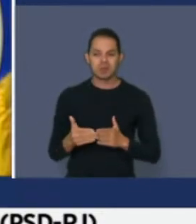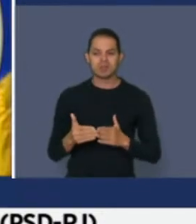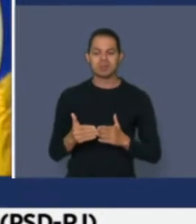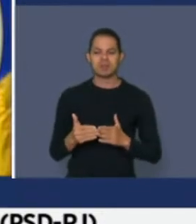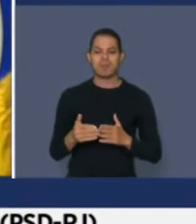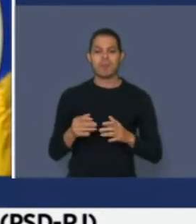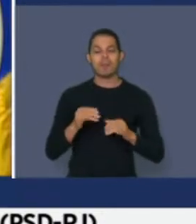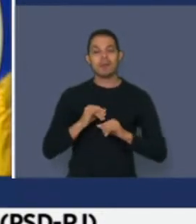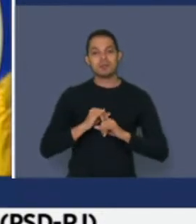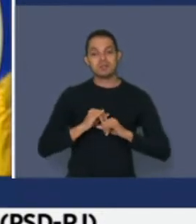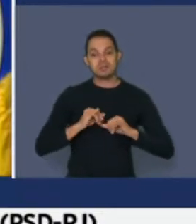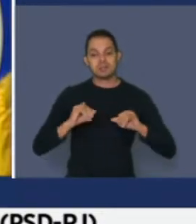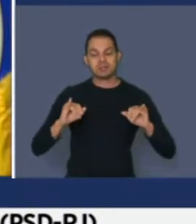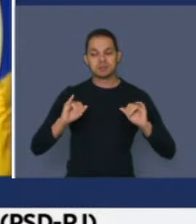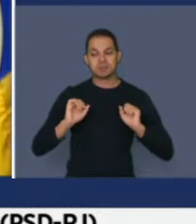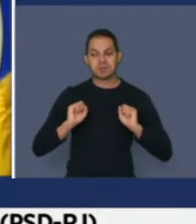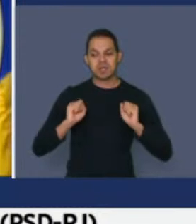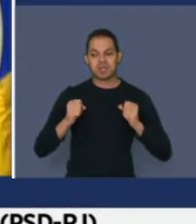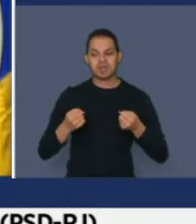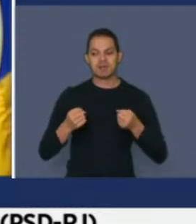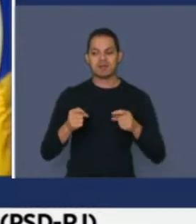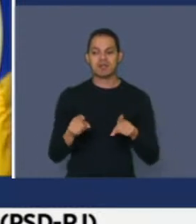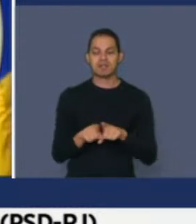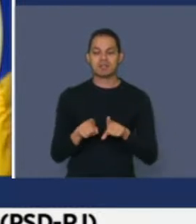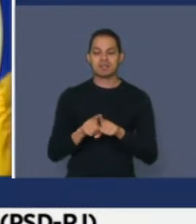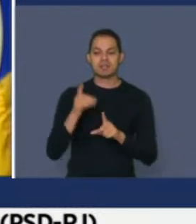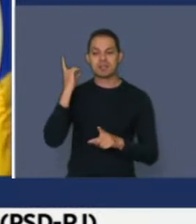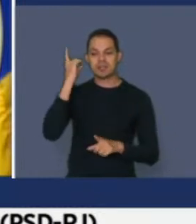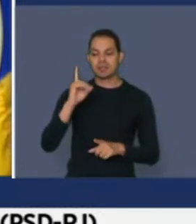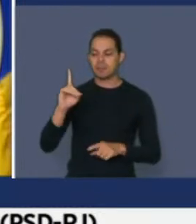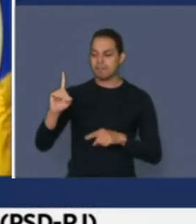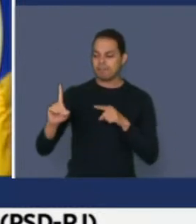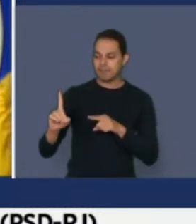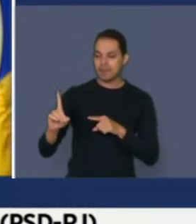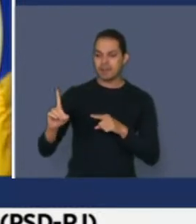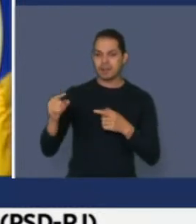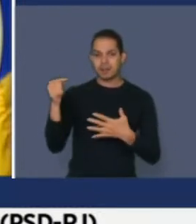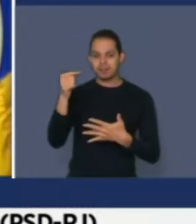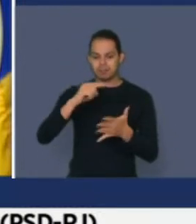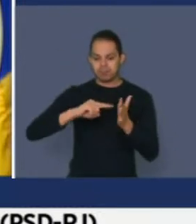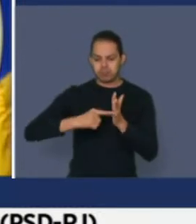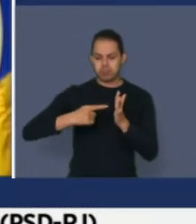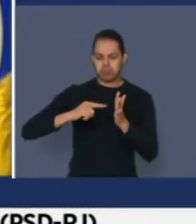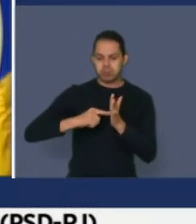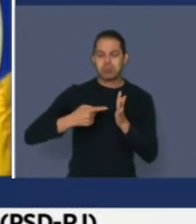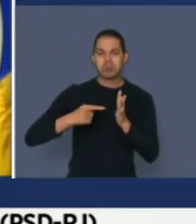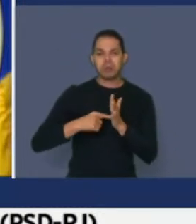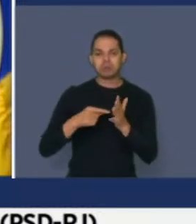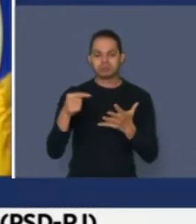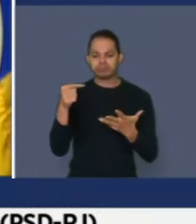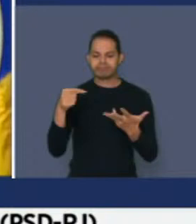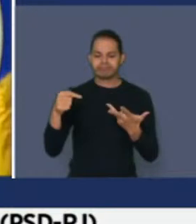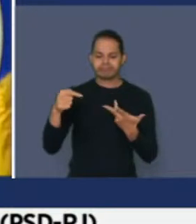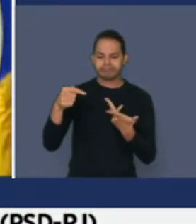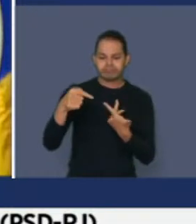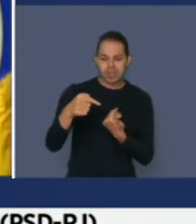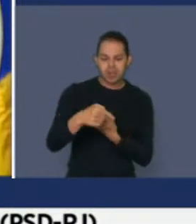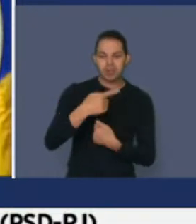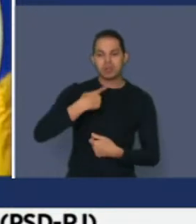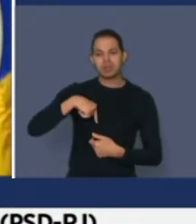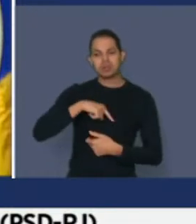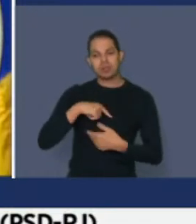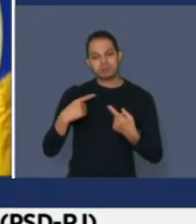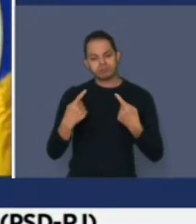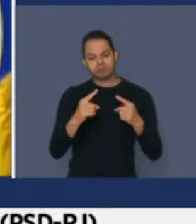dissemos à defesa e à deputada os pontos exatamente ao qual nós iríamos atacar